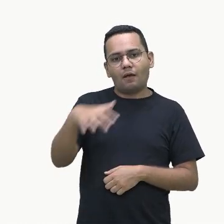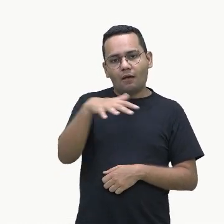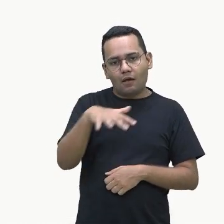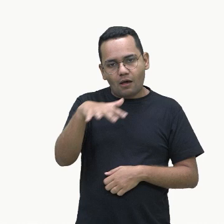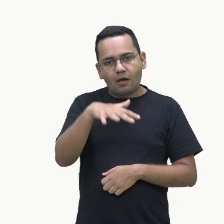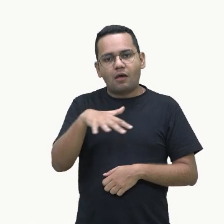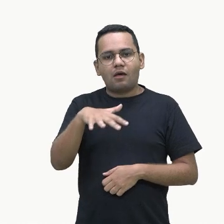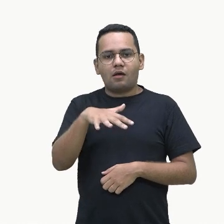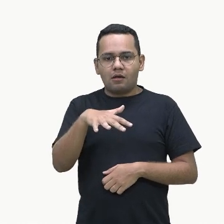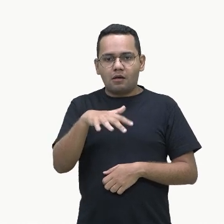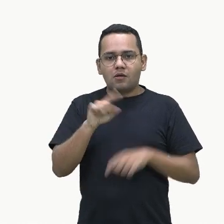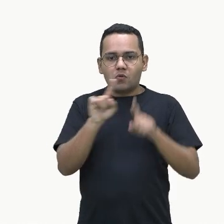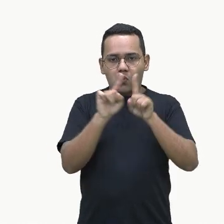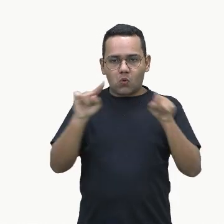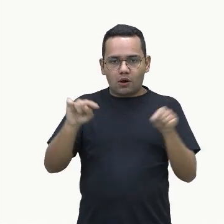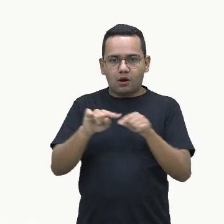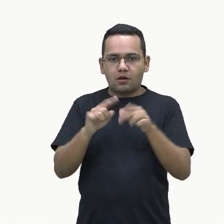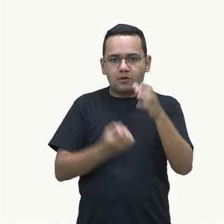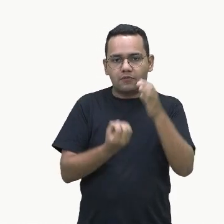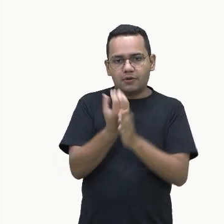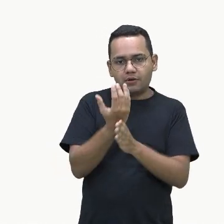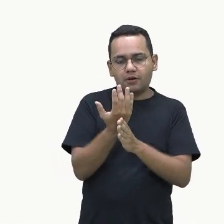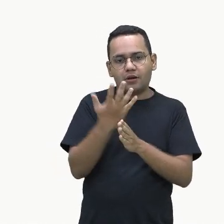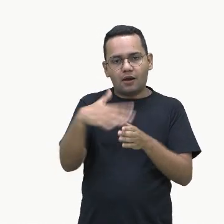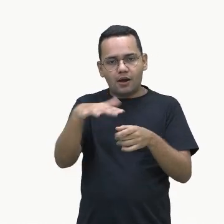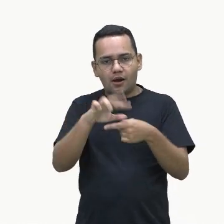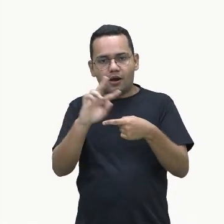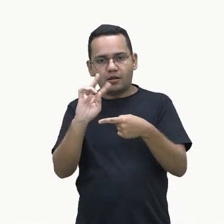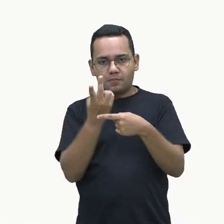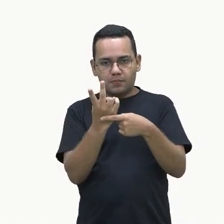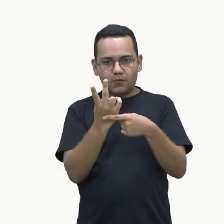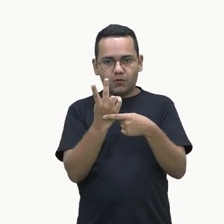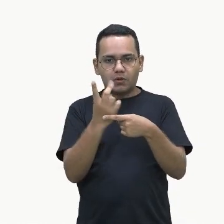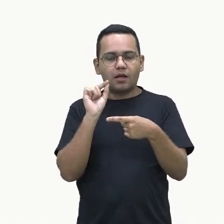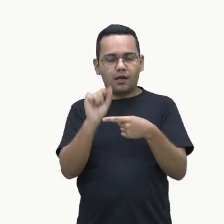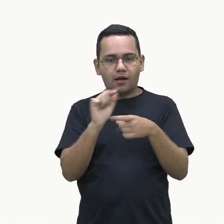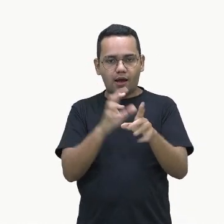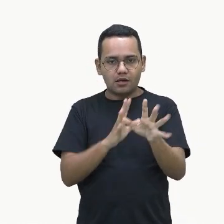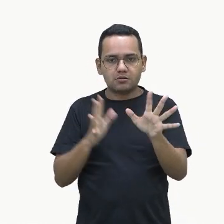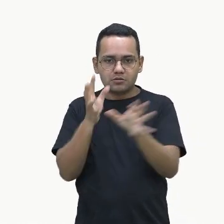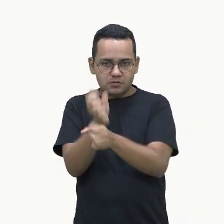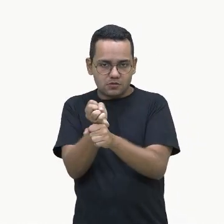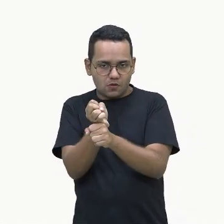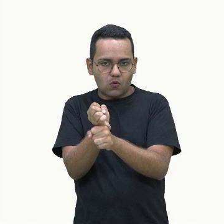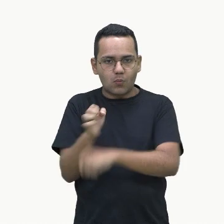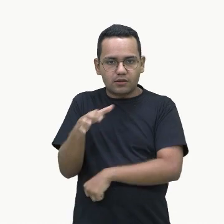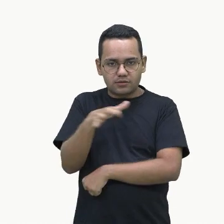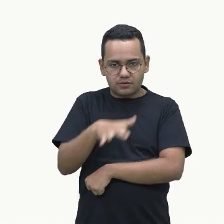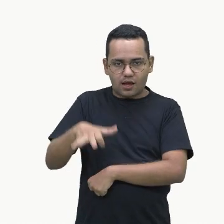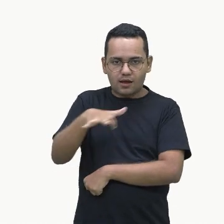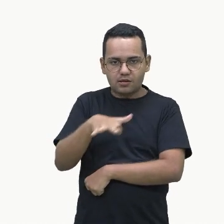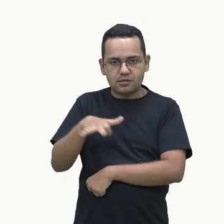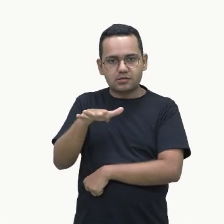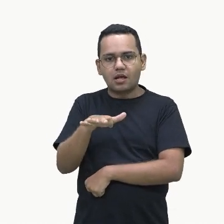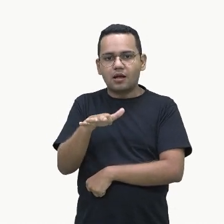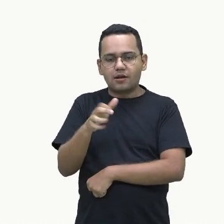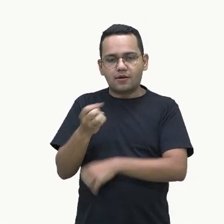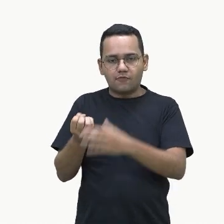a hipotenusa é igual à soma das áreas dos quadrados construídos sobre